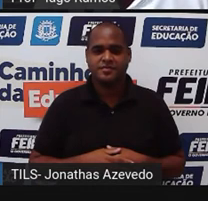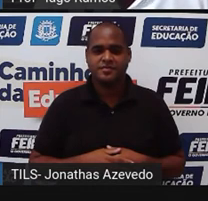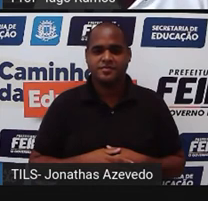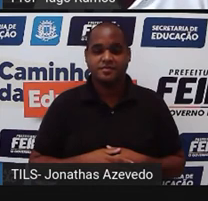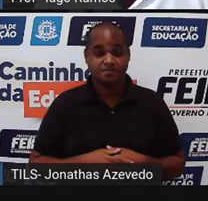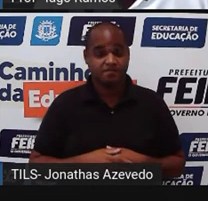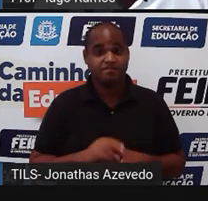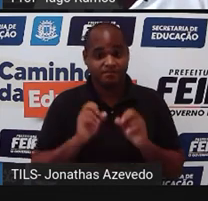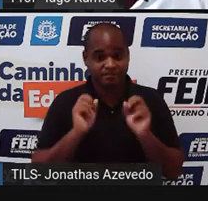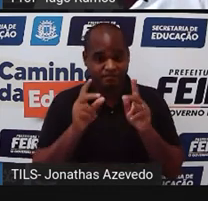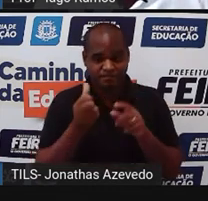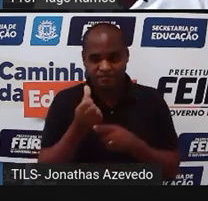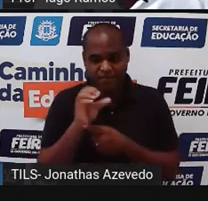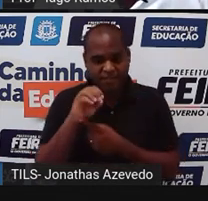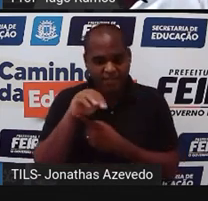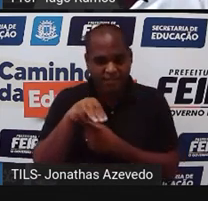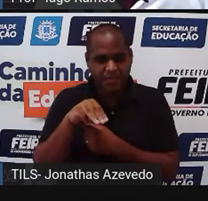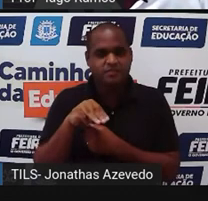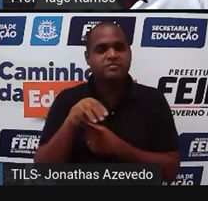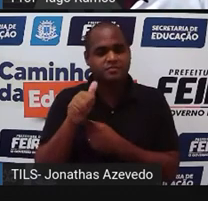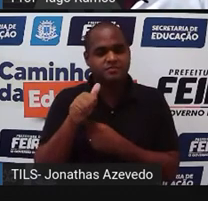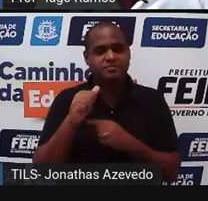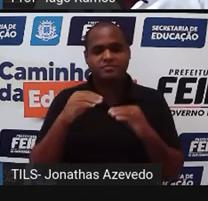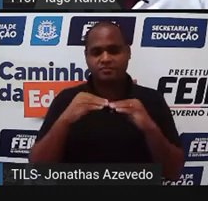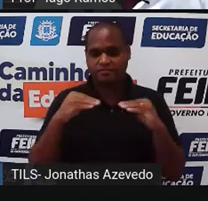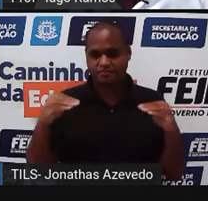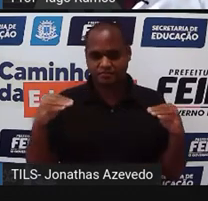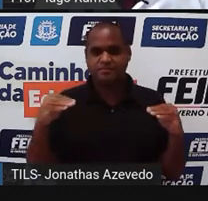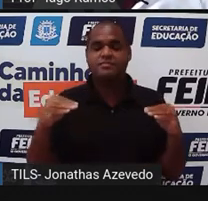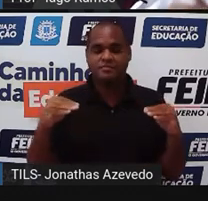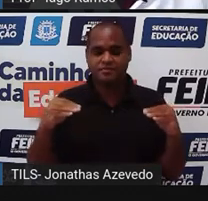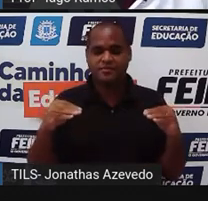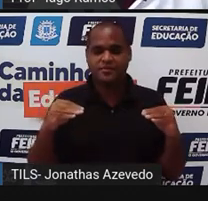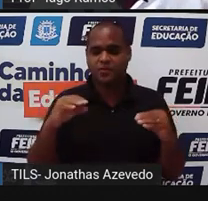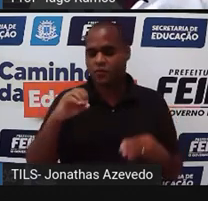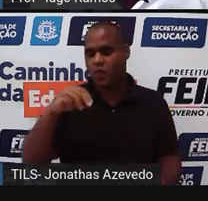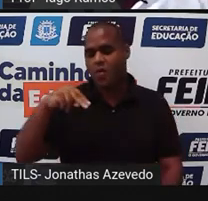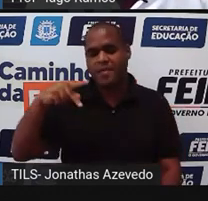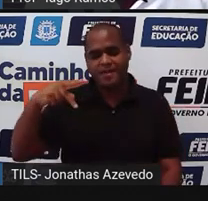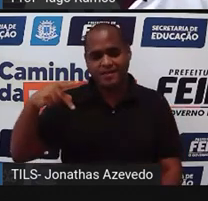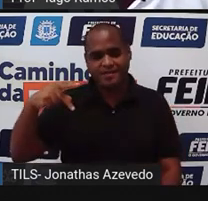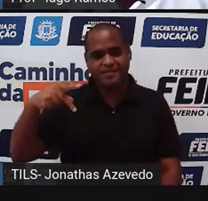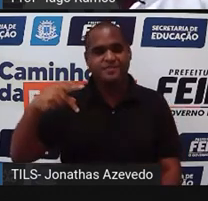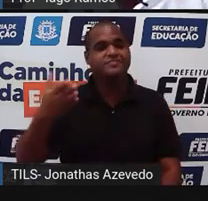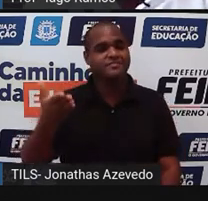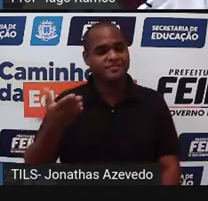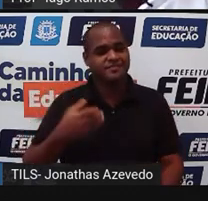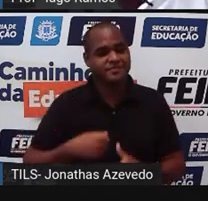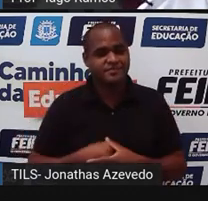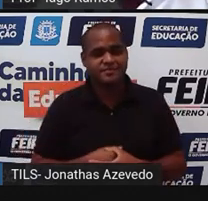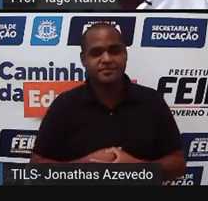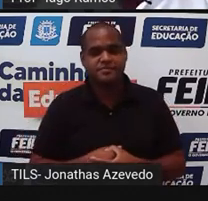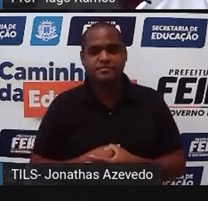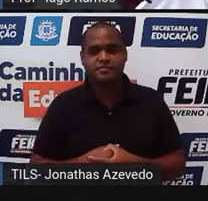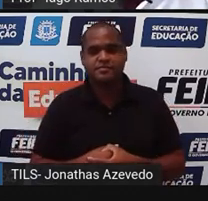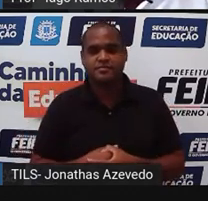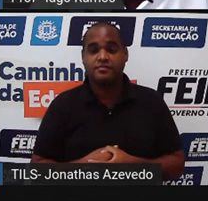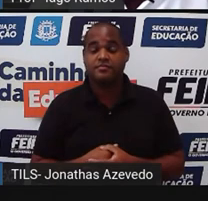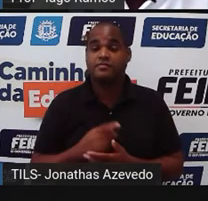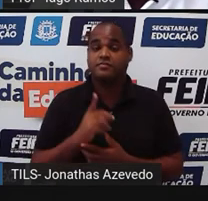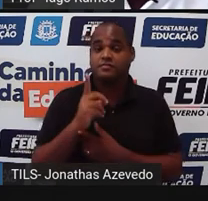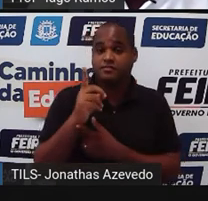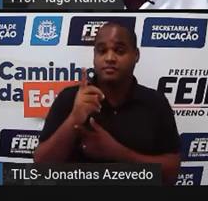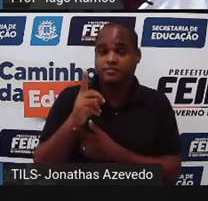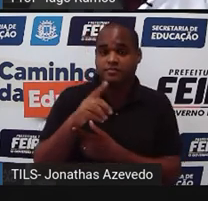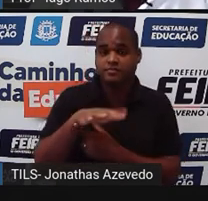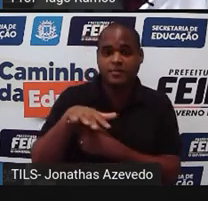e o tio 6 cm de comprimento Eu Vou abreviar vou colocar comp.de comprimento então